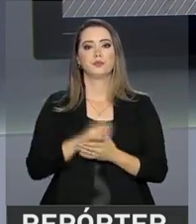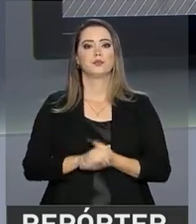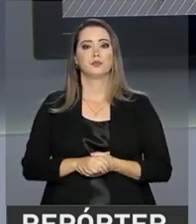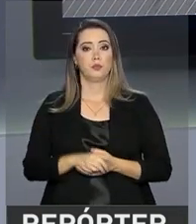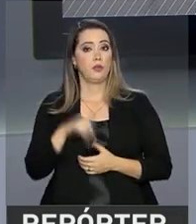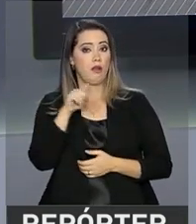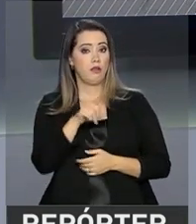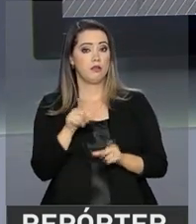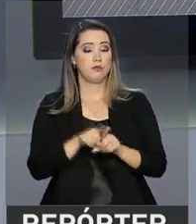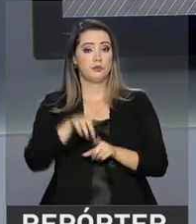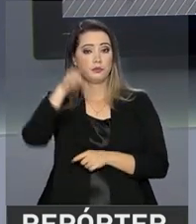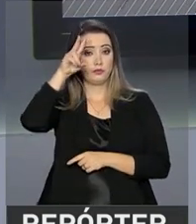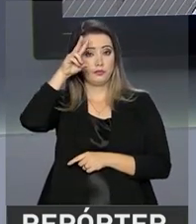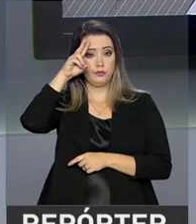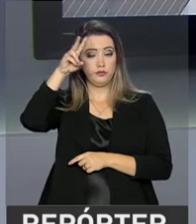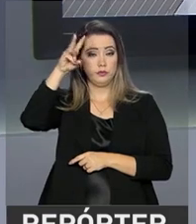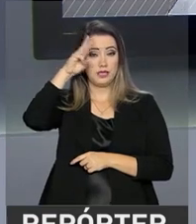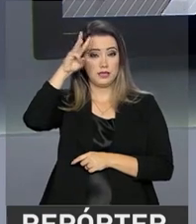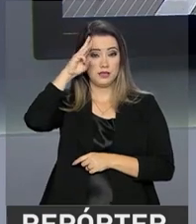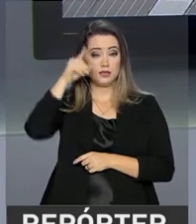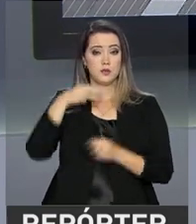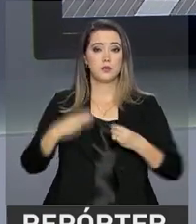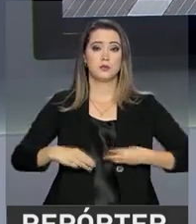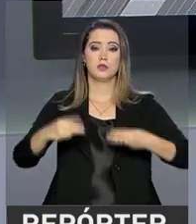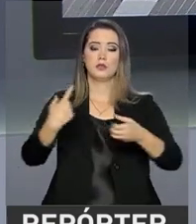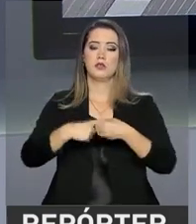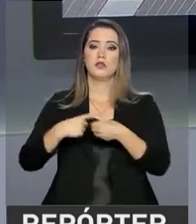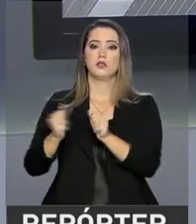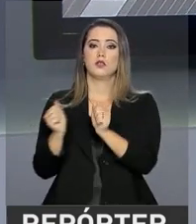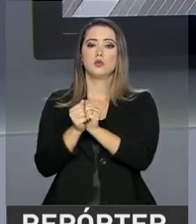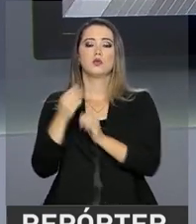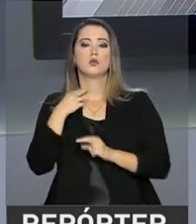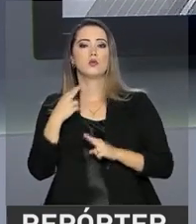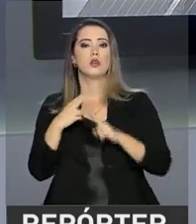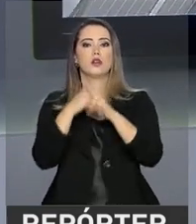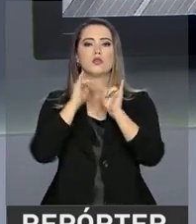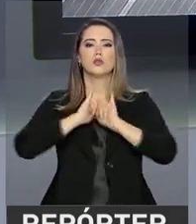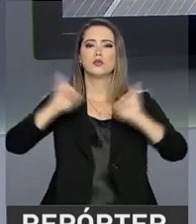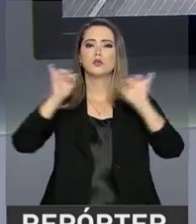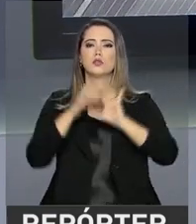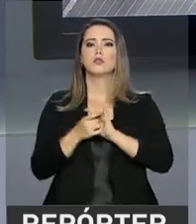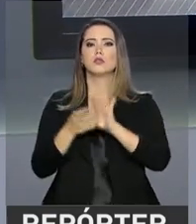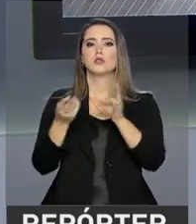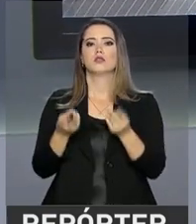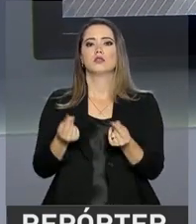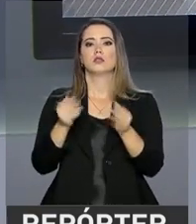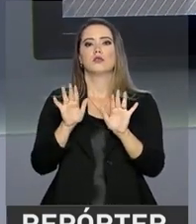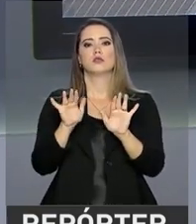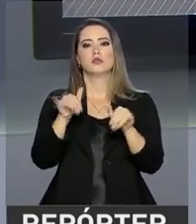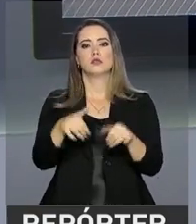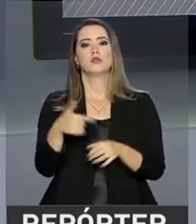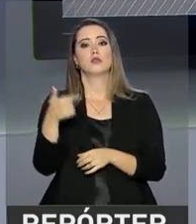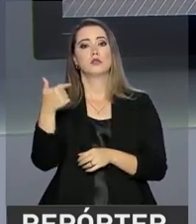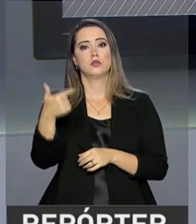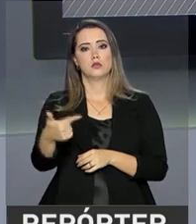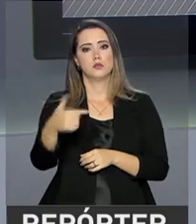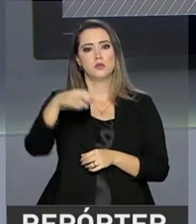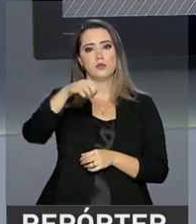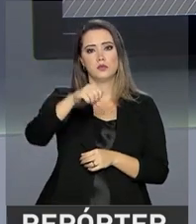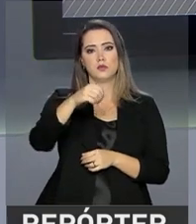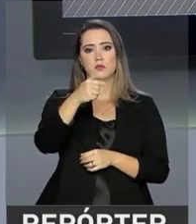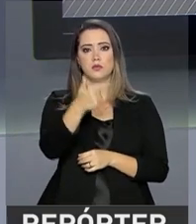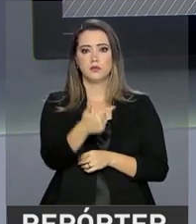no maranhão nesta terça feira o ministério das cidades ea caixa econômica anunciaram a liberação de recursos para finalizar